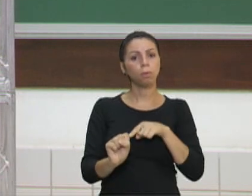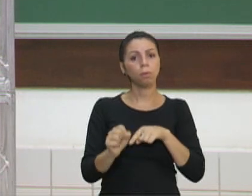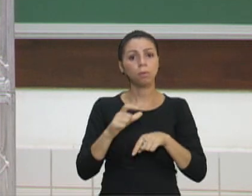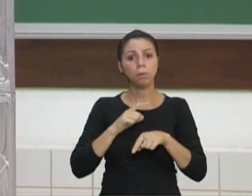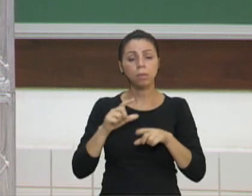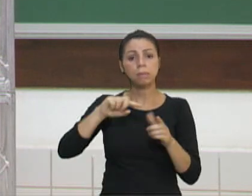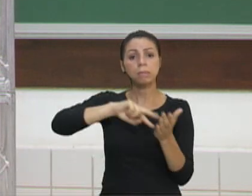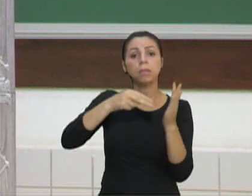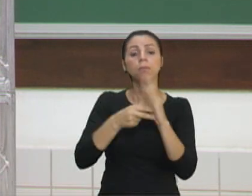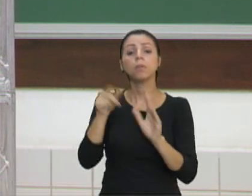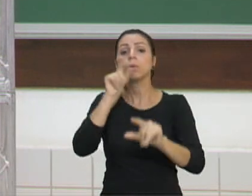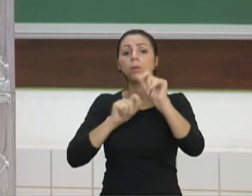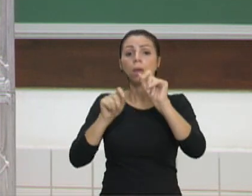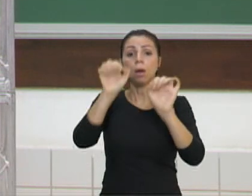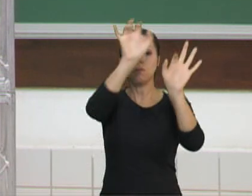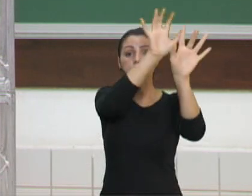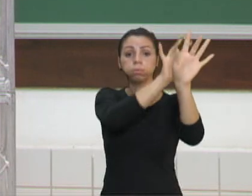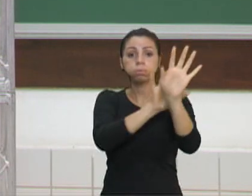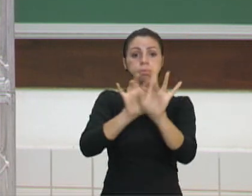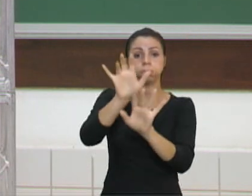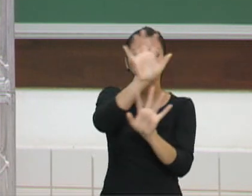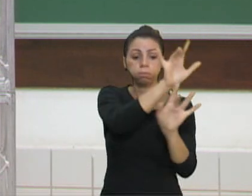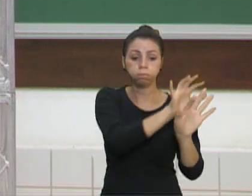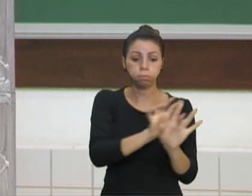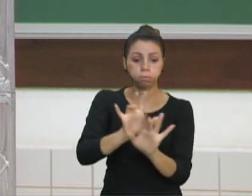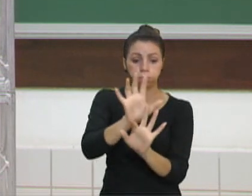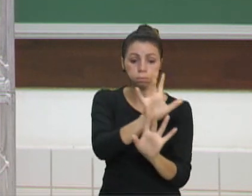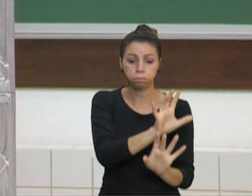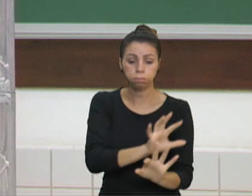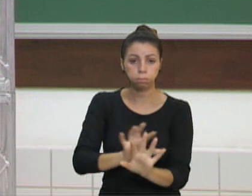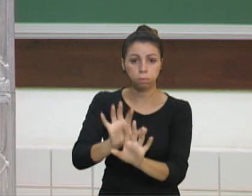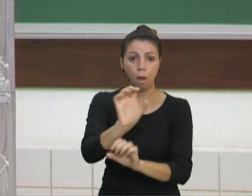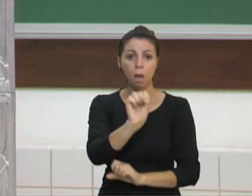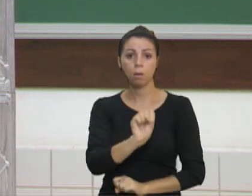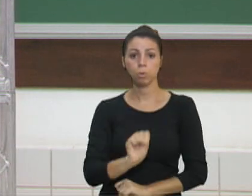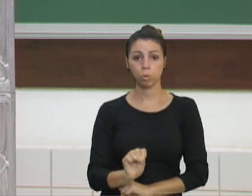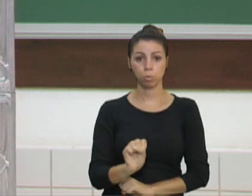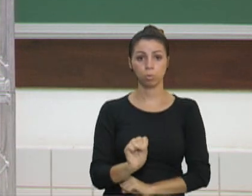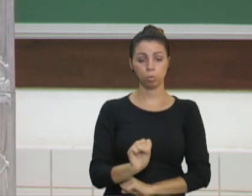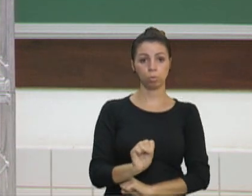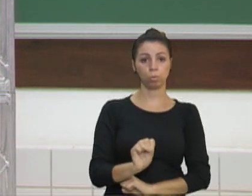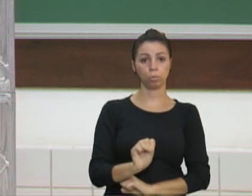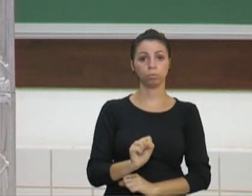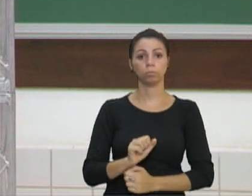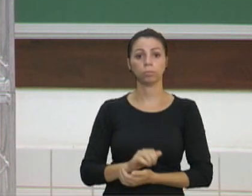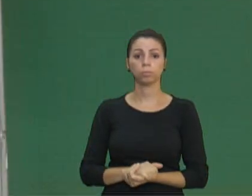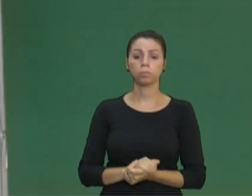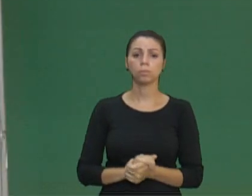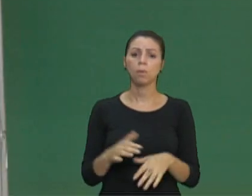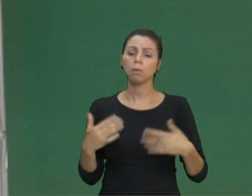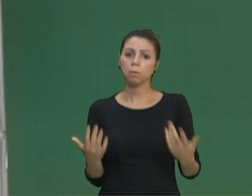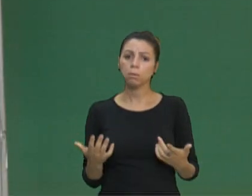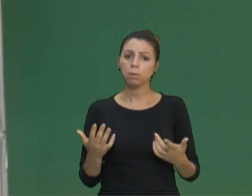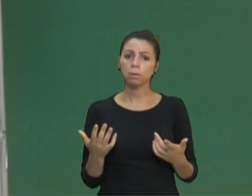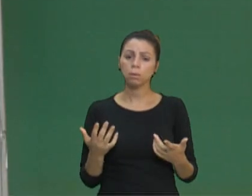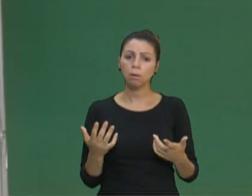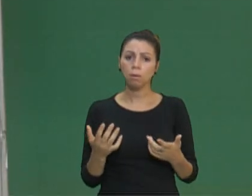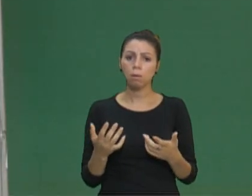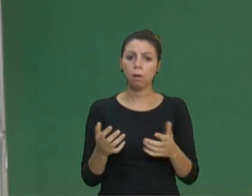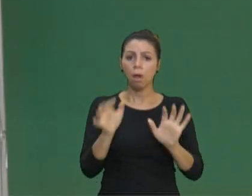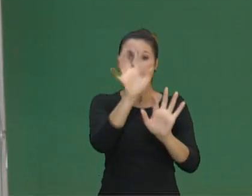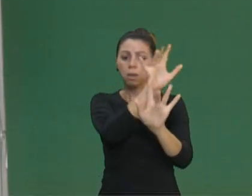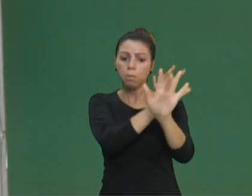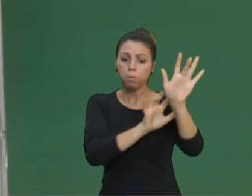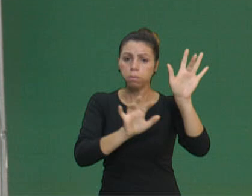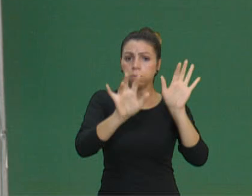ar frio vindo para a nossa região. Então, geralmente, quando essas massas de